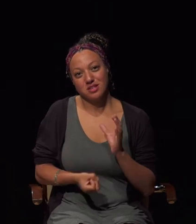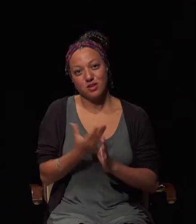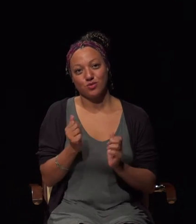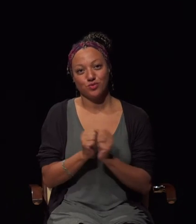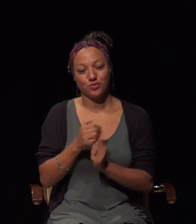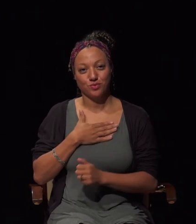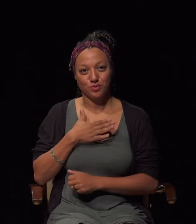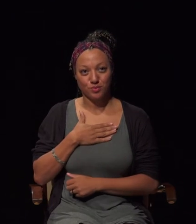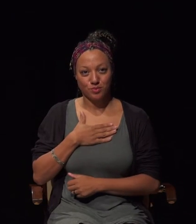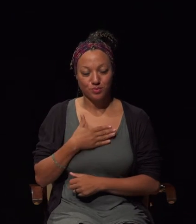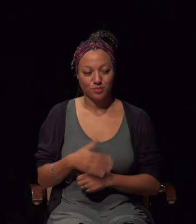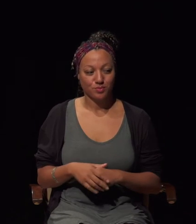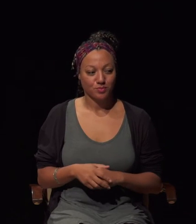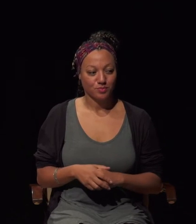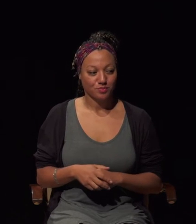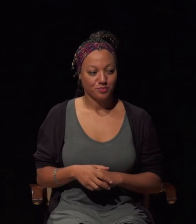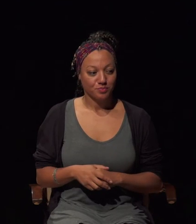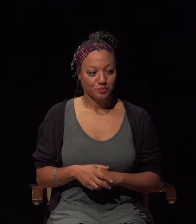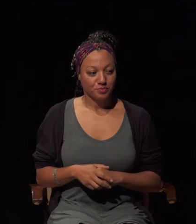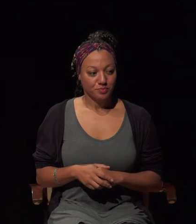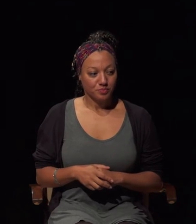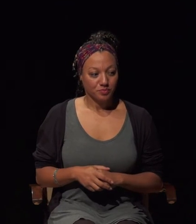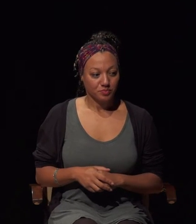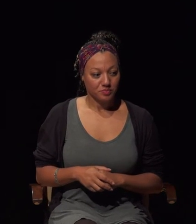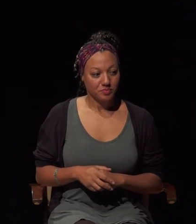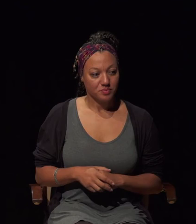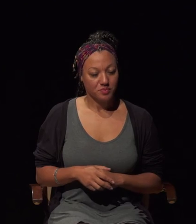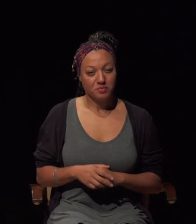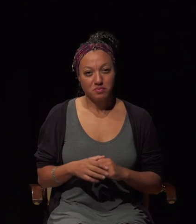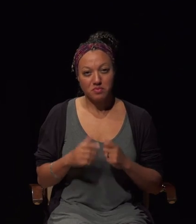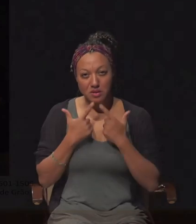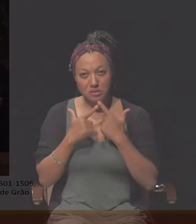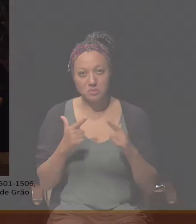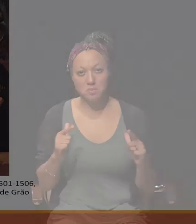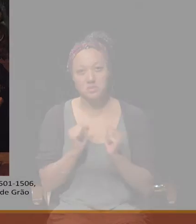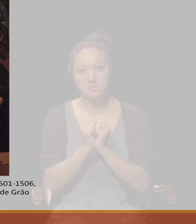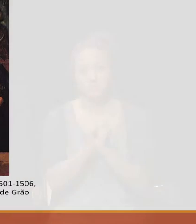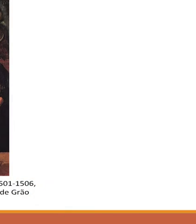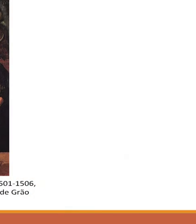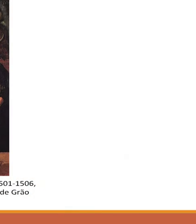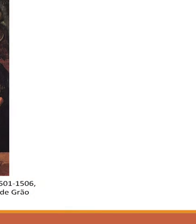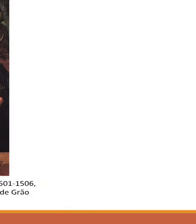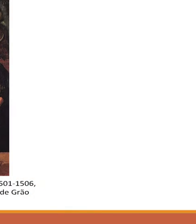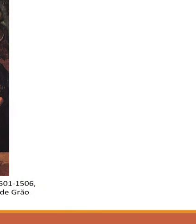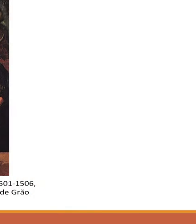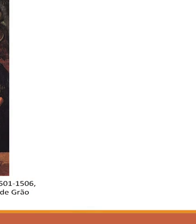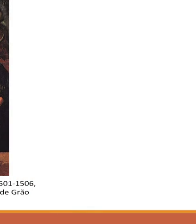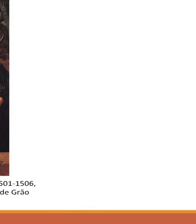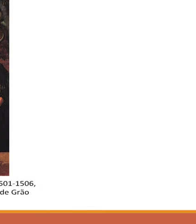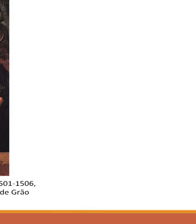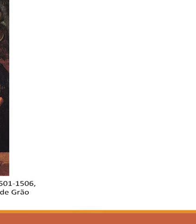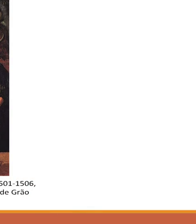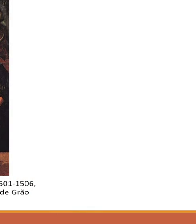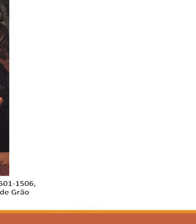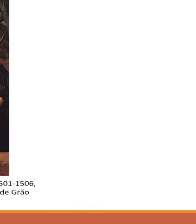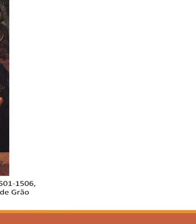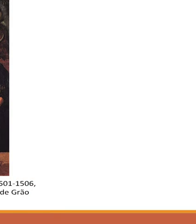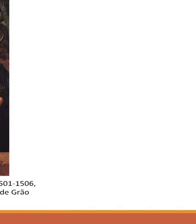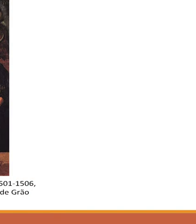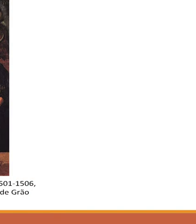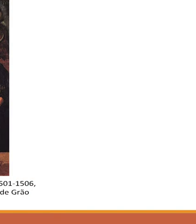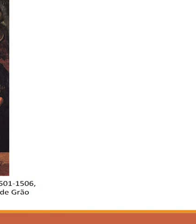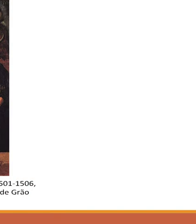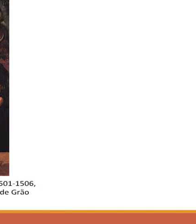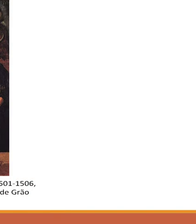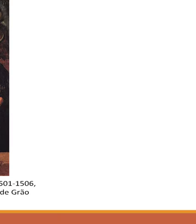comigo bom essa a linguagem da escravidão no Brasil não começa bem certo com a chegada